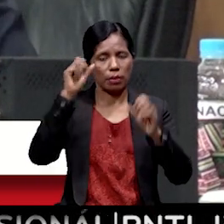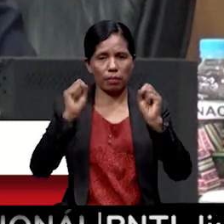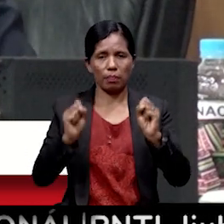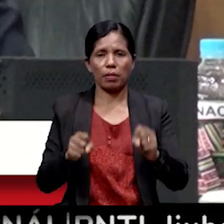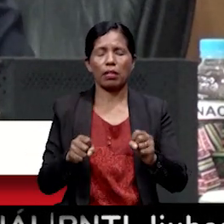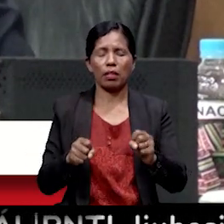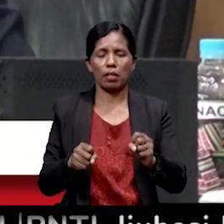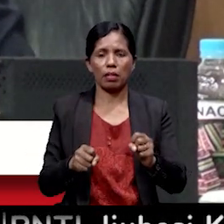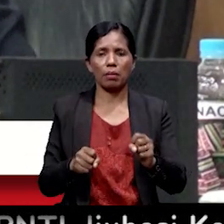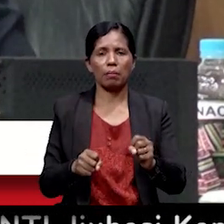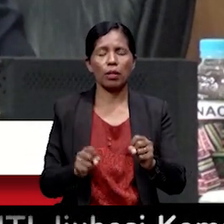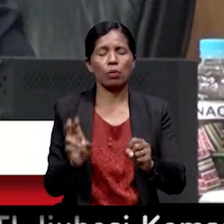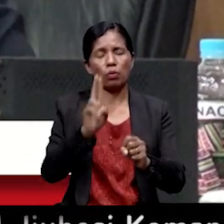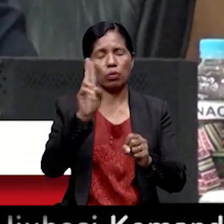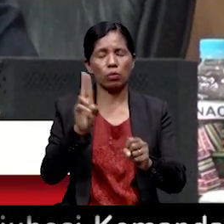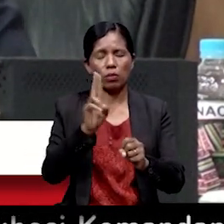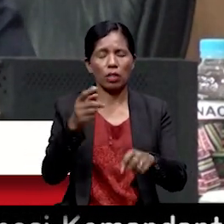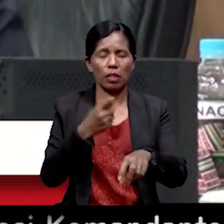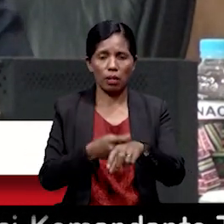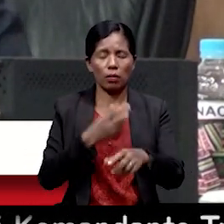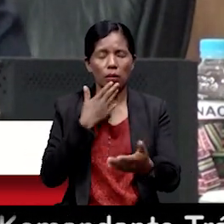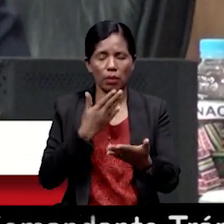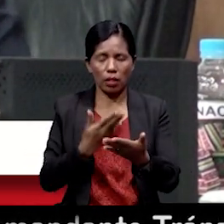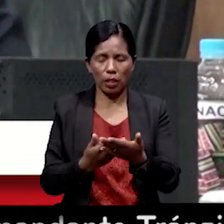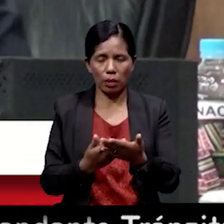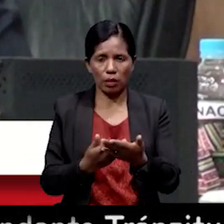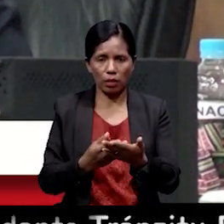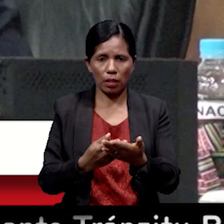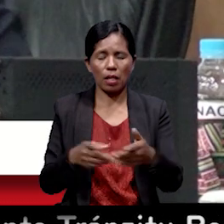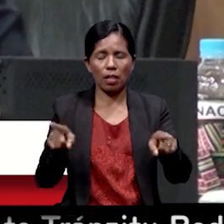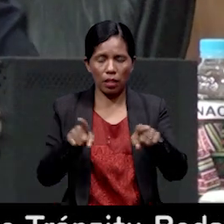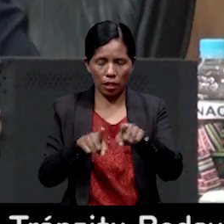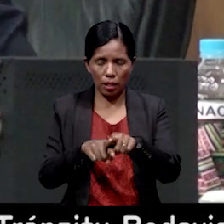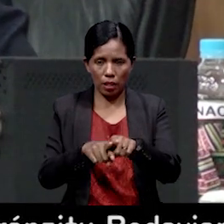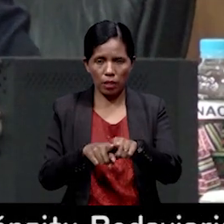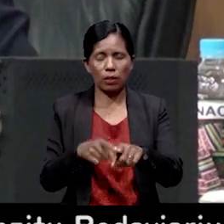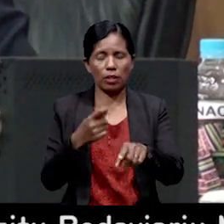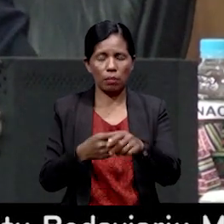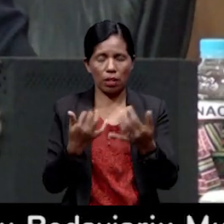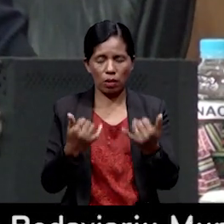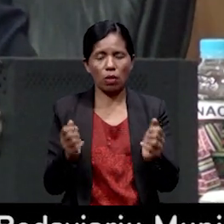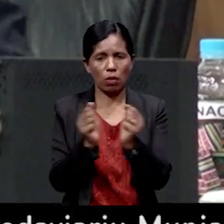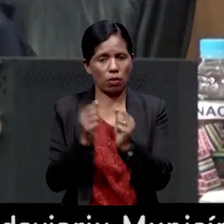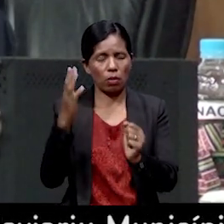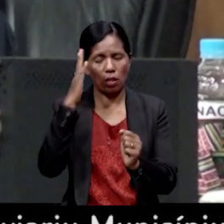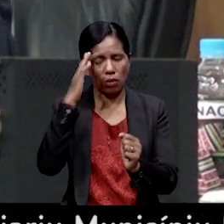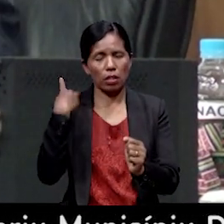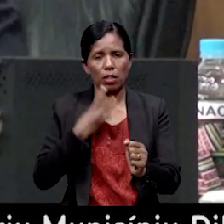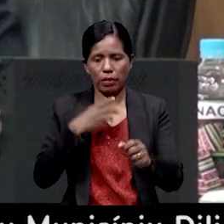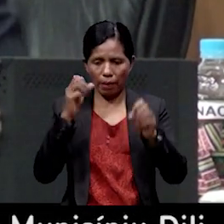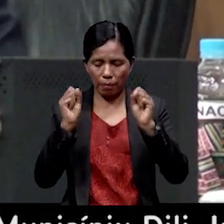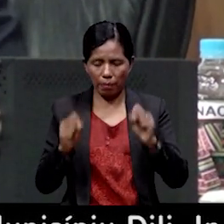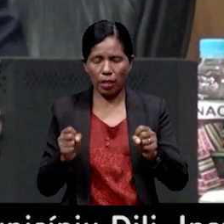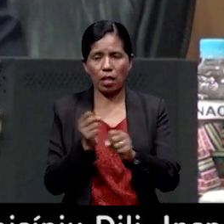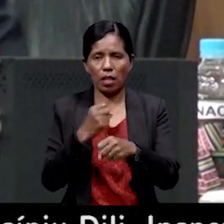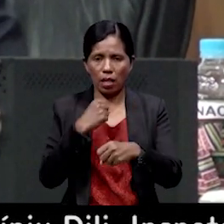nebe adequadas e adapta a realidade nacional. O Hanoi kata kita bele